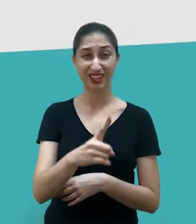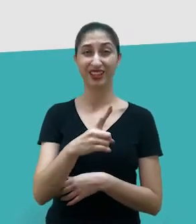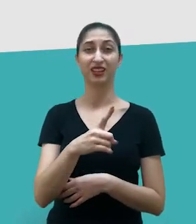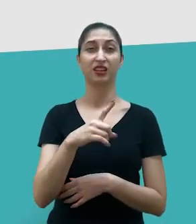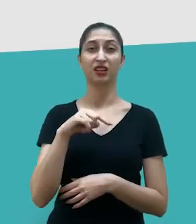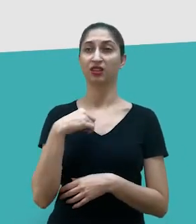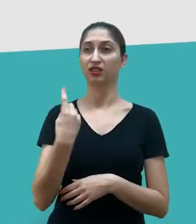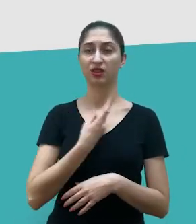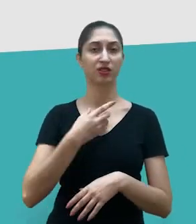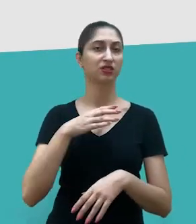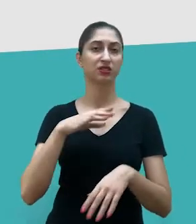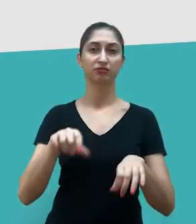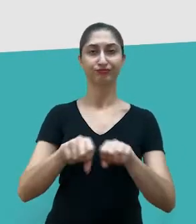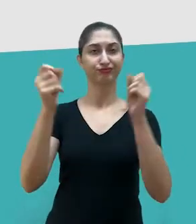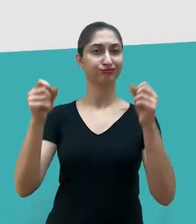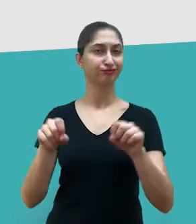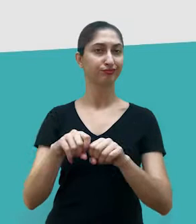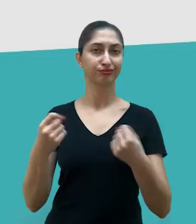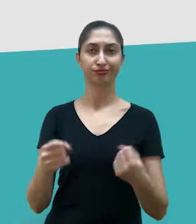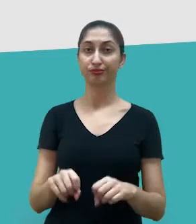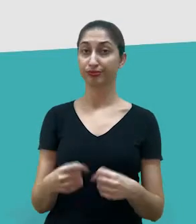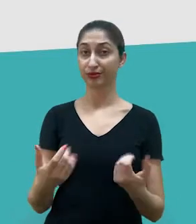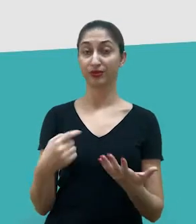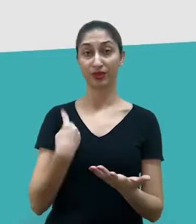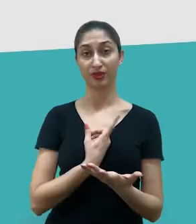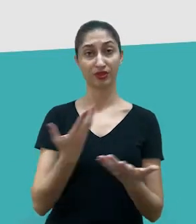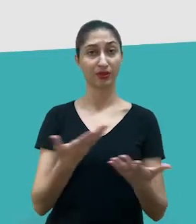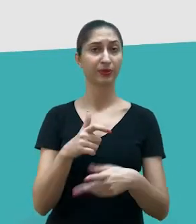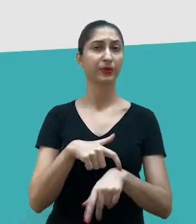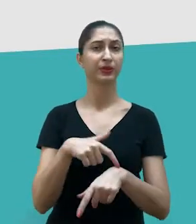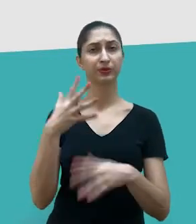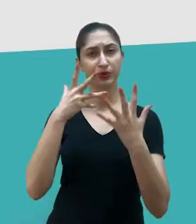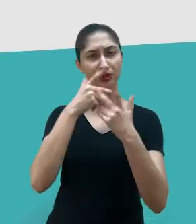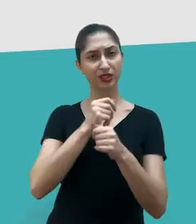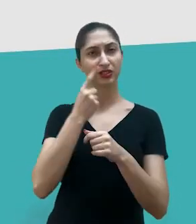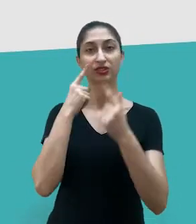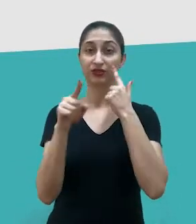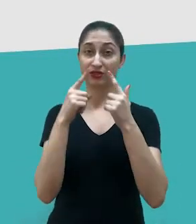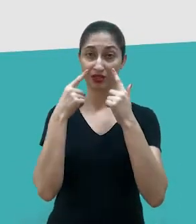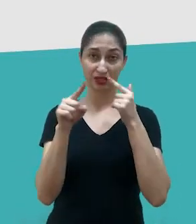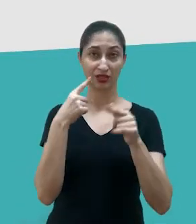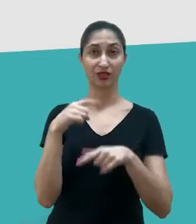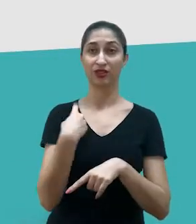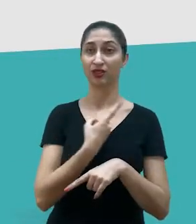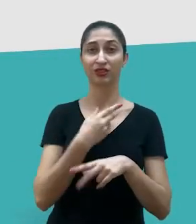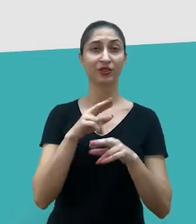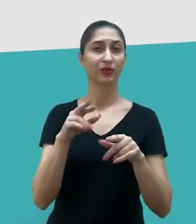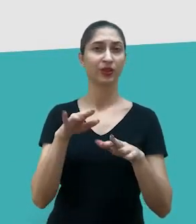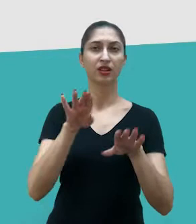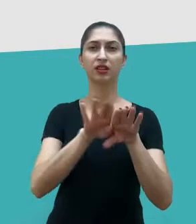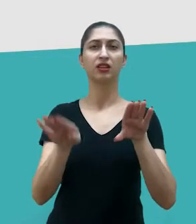topo da pirâmide. Então, nós estamos nesse momento muito bonito de transição, de entender que não é uma pirâmide,